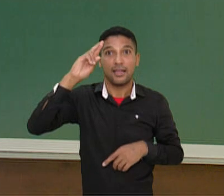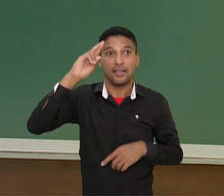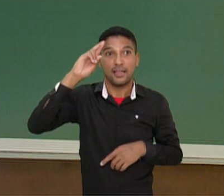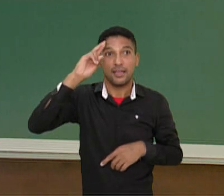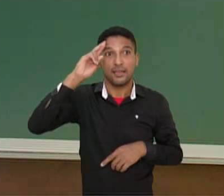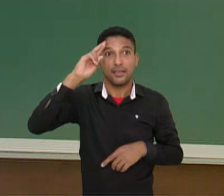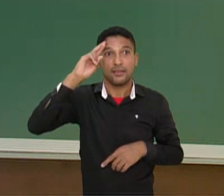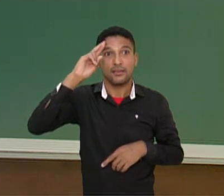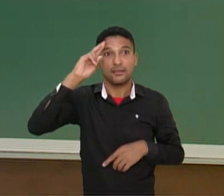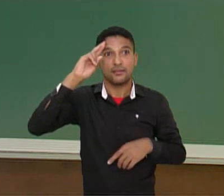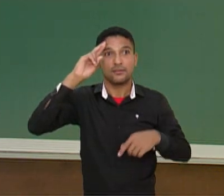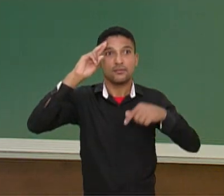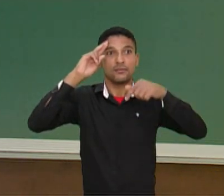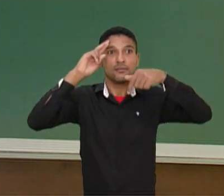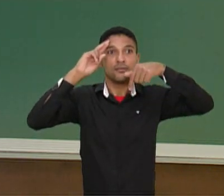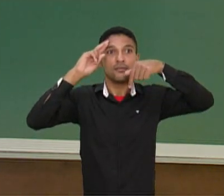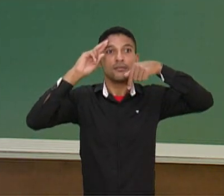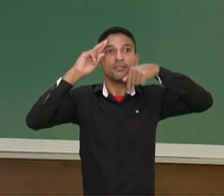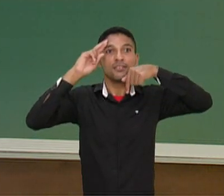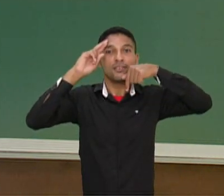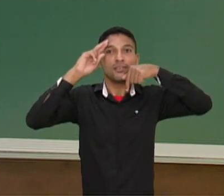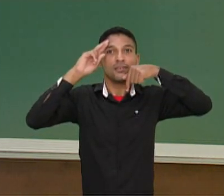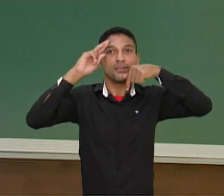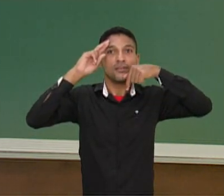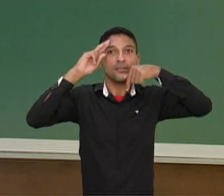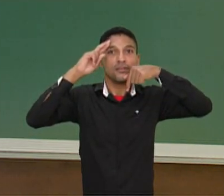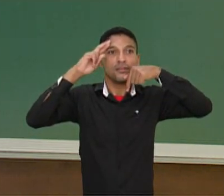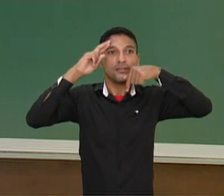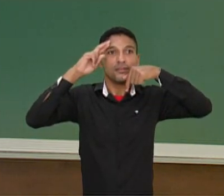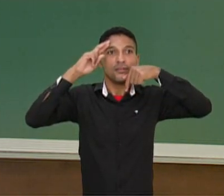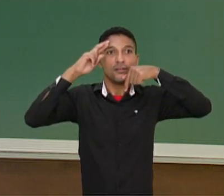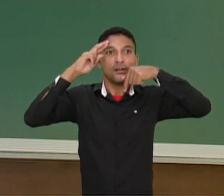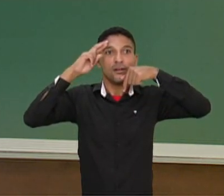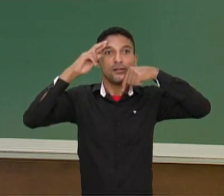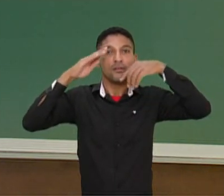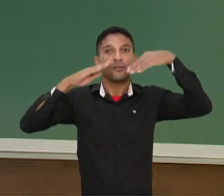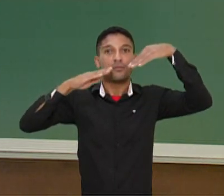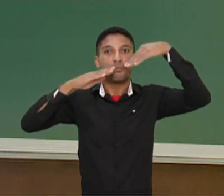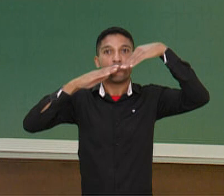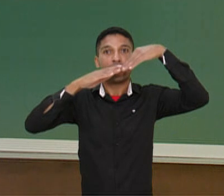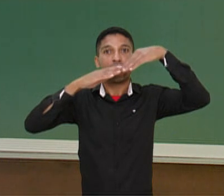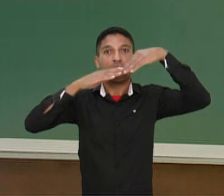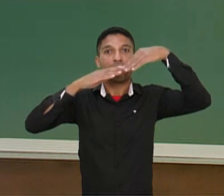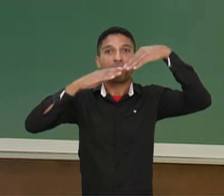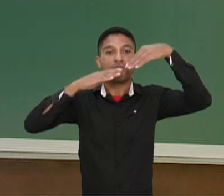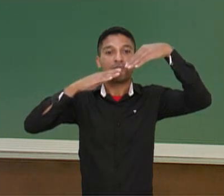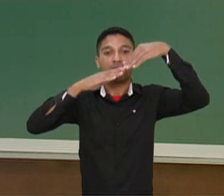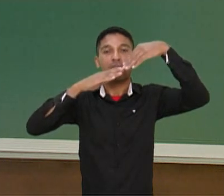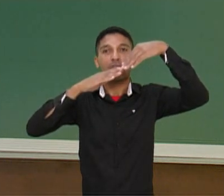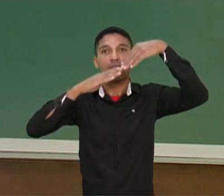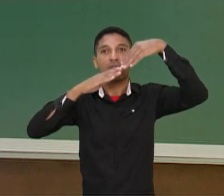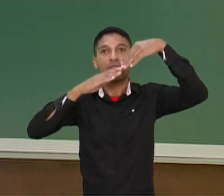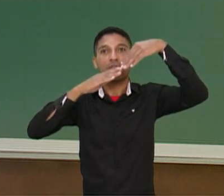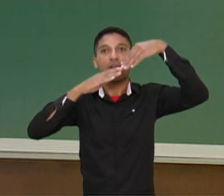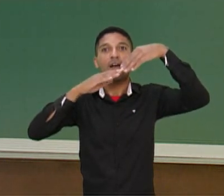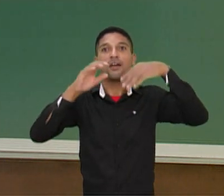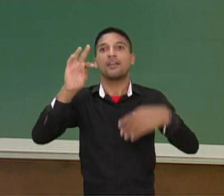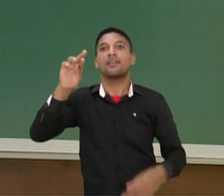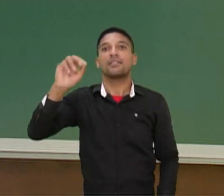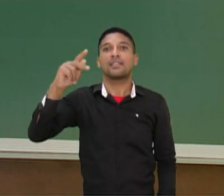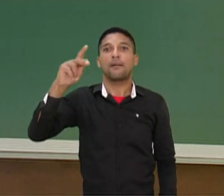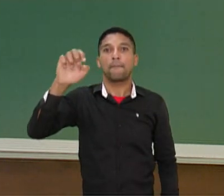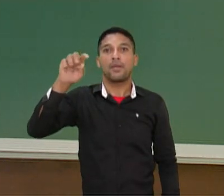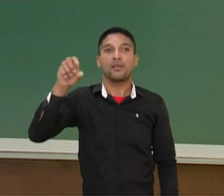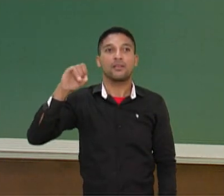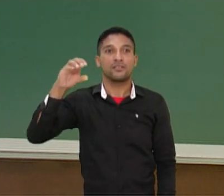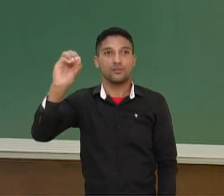não vai dar exatamente o lado do trapézio? Ah, o trapézio, ó, apareceu de novo. Vai, né? E se ele é um lado, ele já